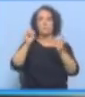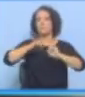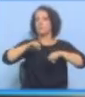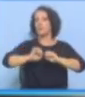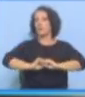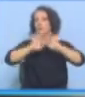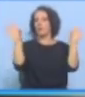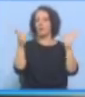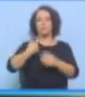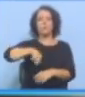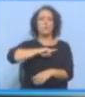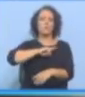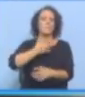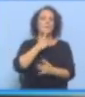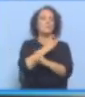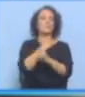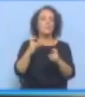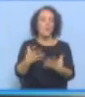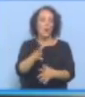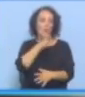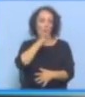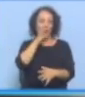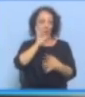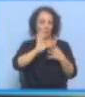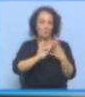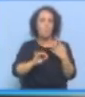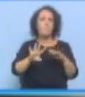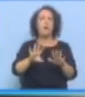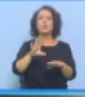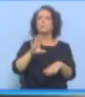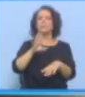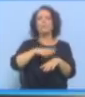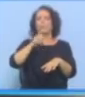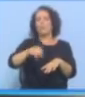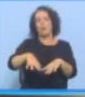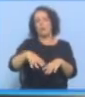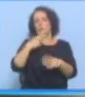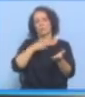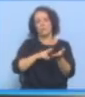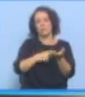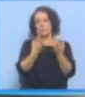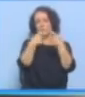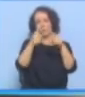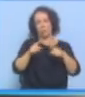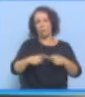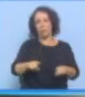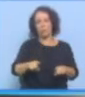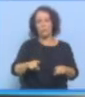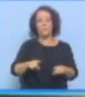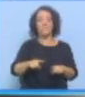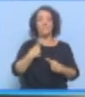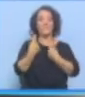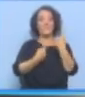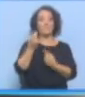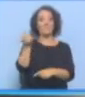por motivos, agora é impossível falar disso aqui, mas por motivos muito diversos, muitas vezes o cristianismo